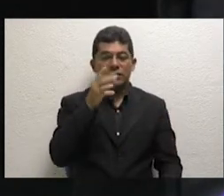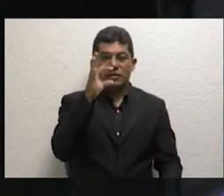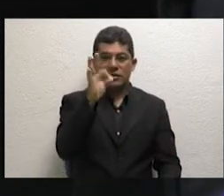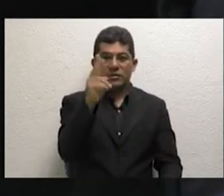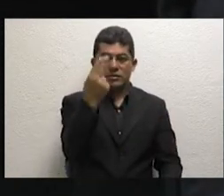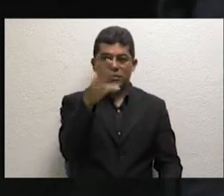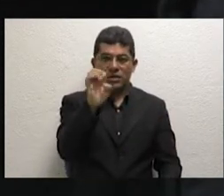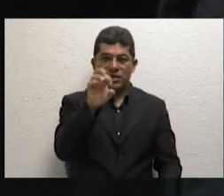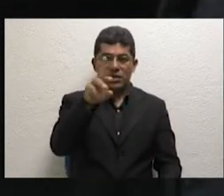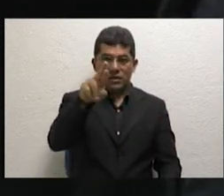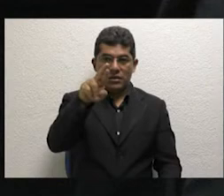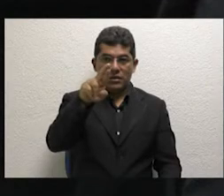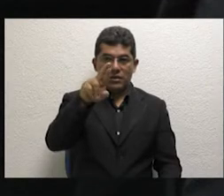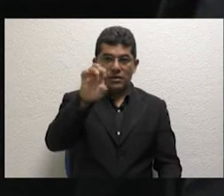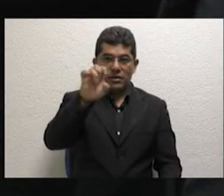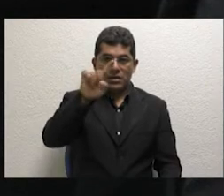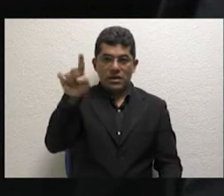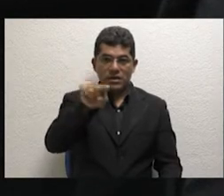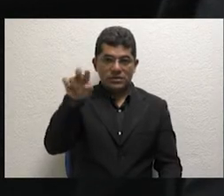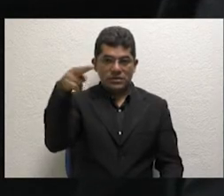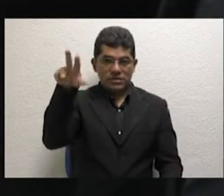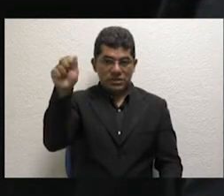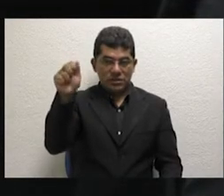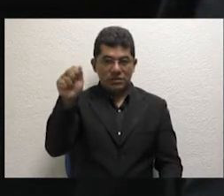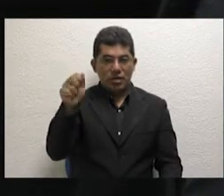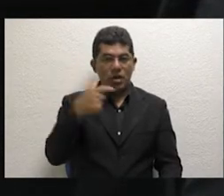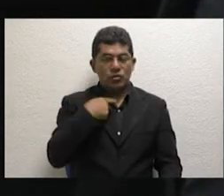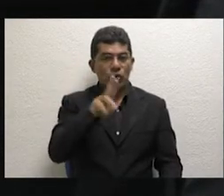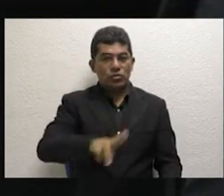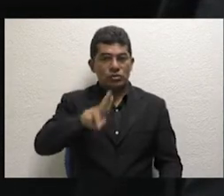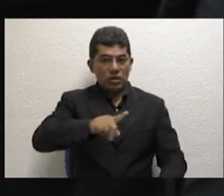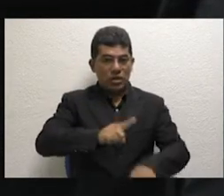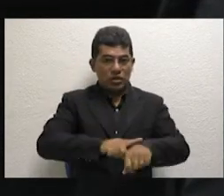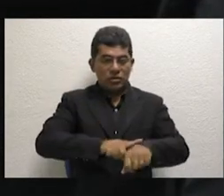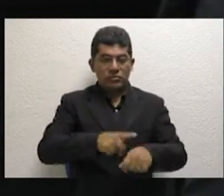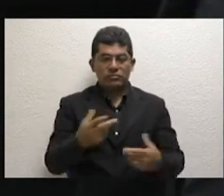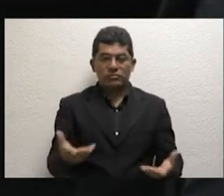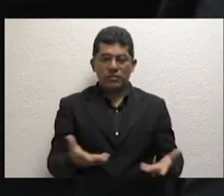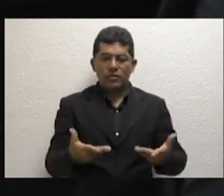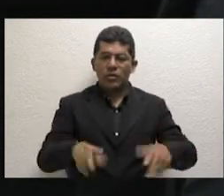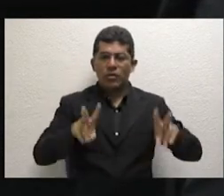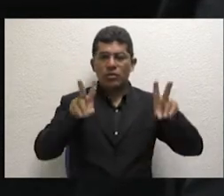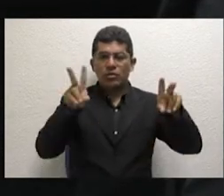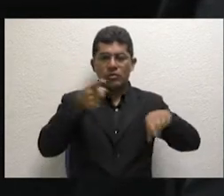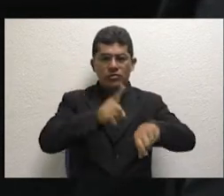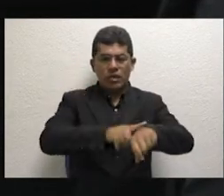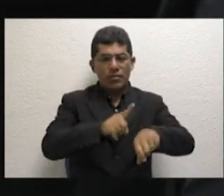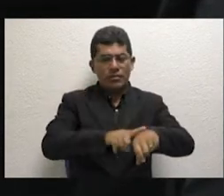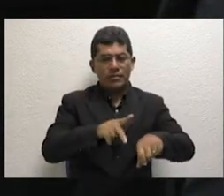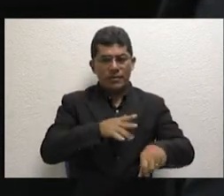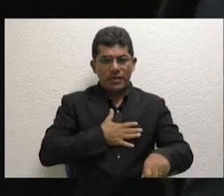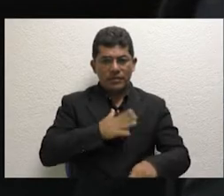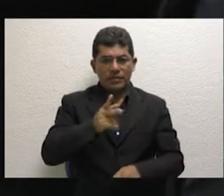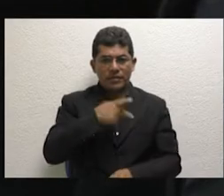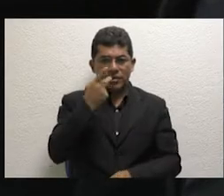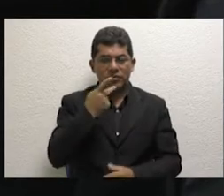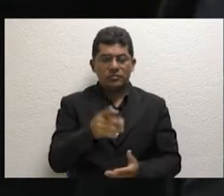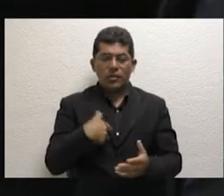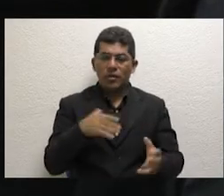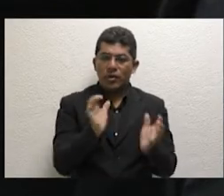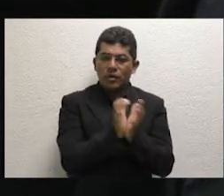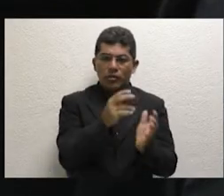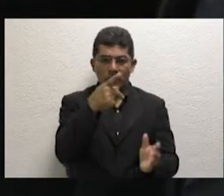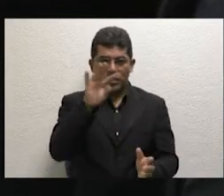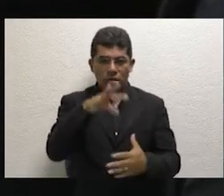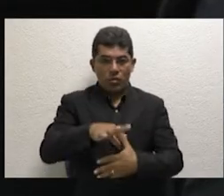aqui como como o tempo da minha do meu partido como